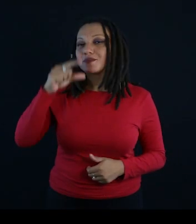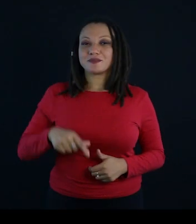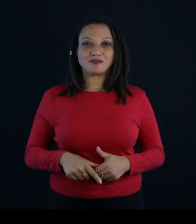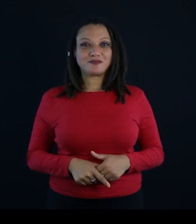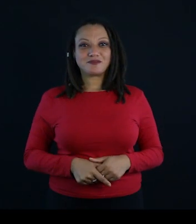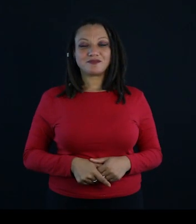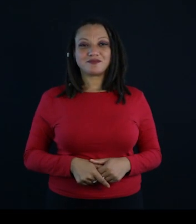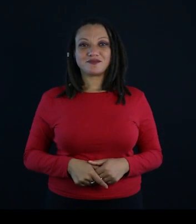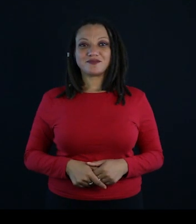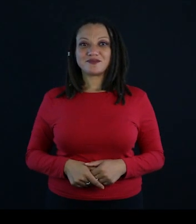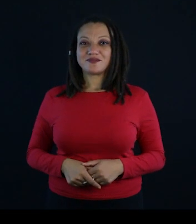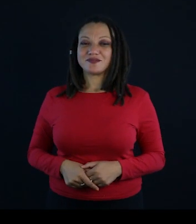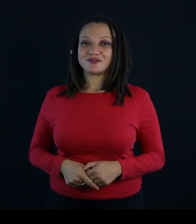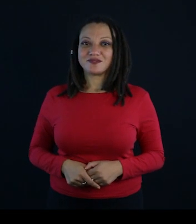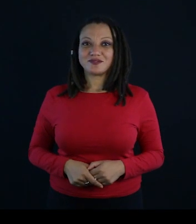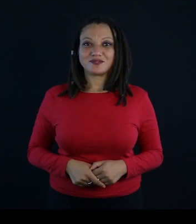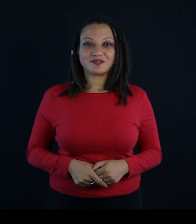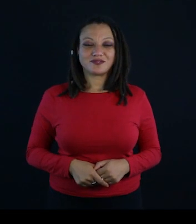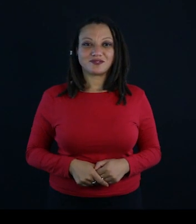Focinho.